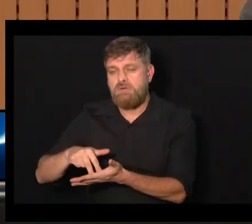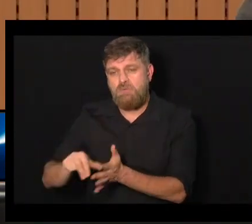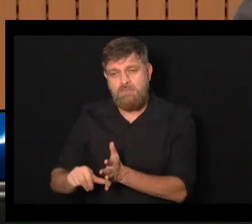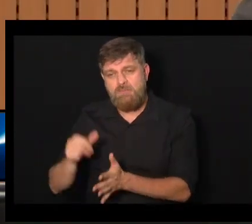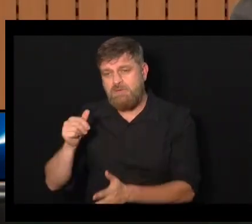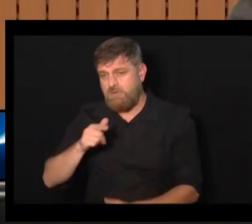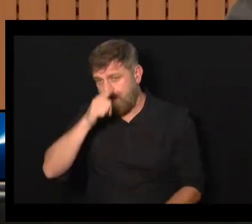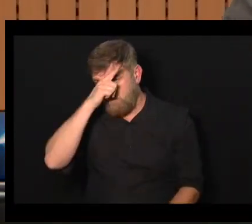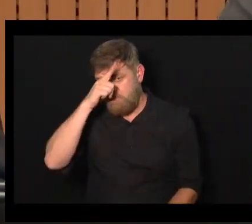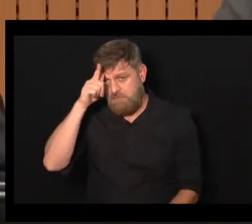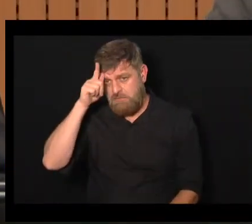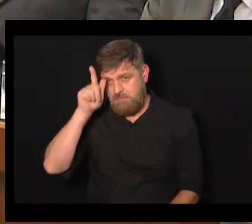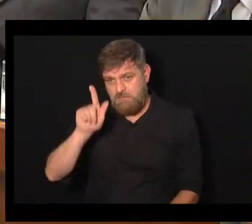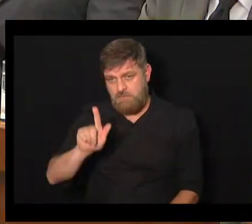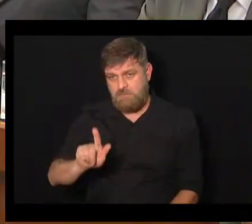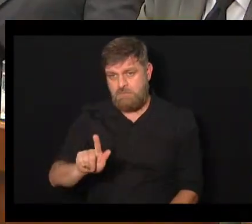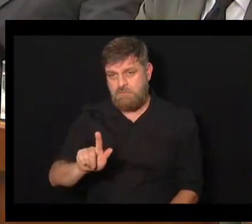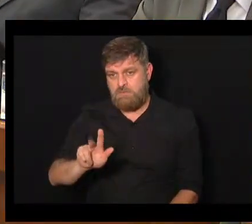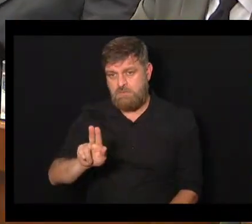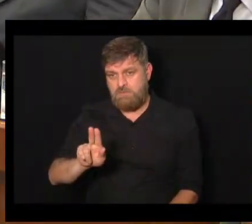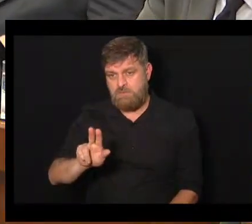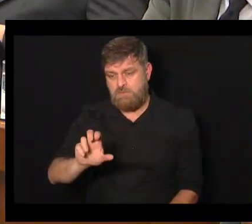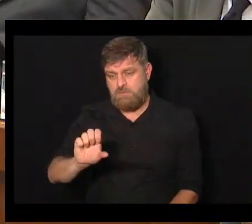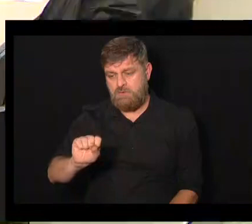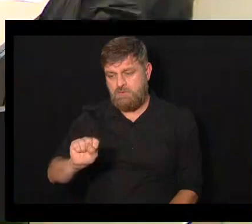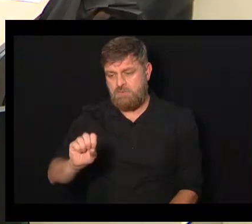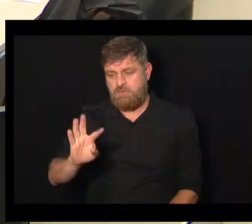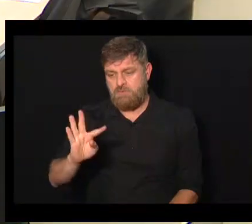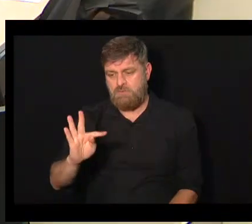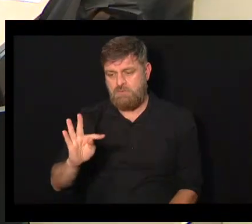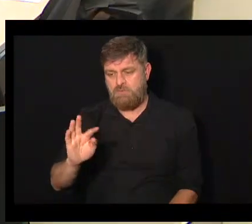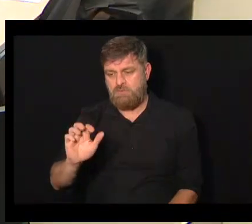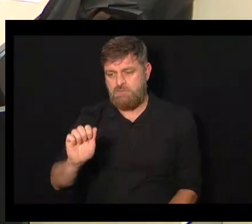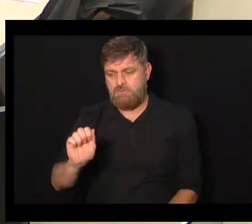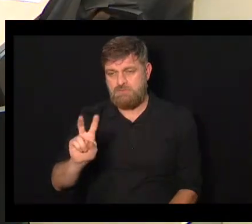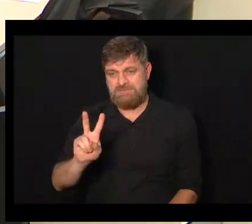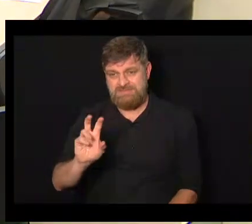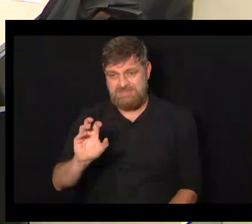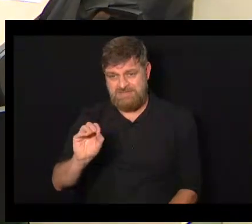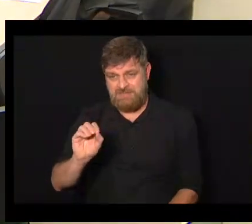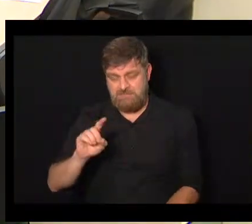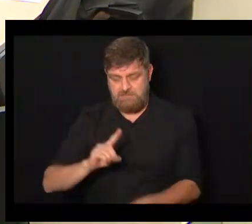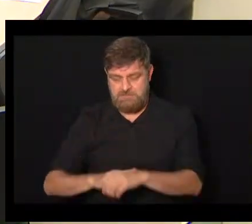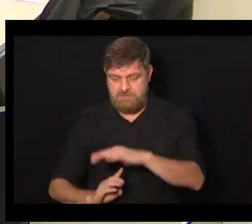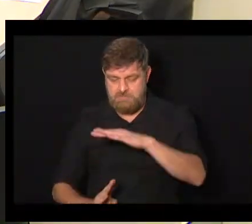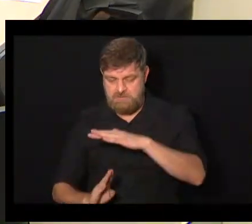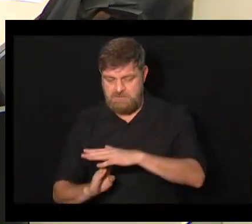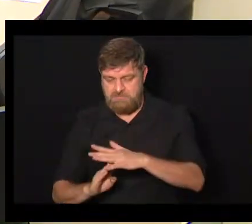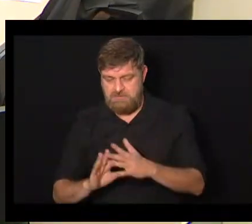Peta. Vereador Gustavo Peta, Vossa Excelência tem a tribuna por até 10 minutos.